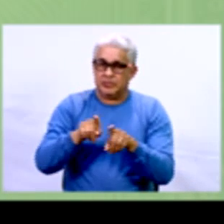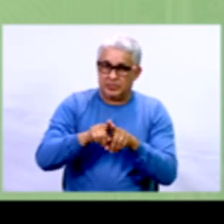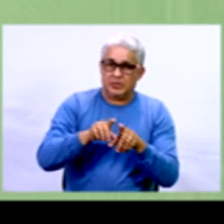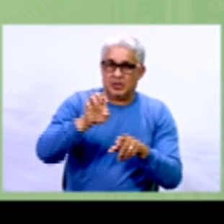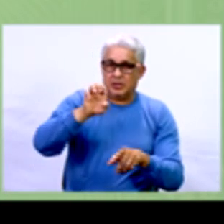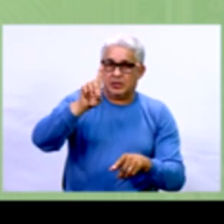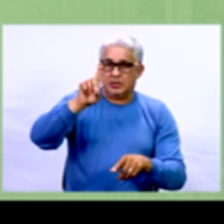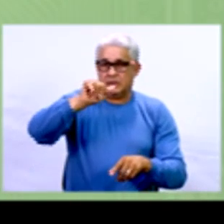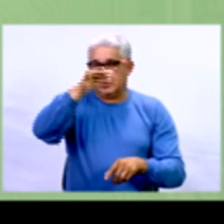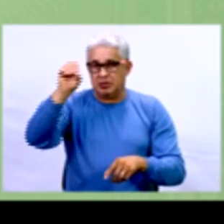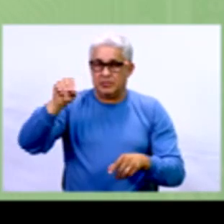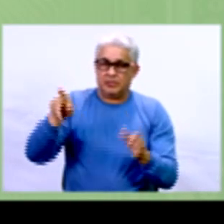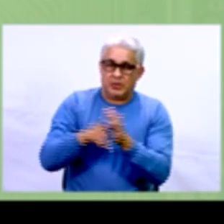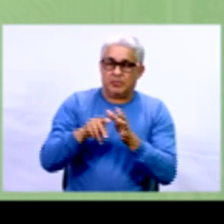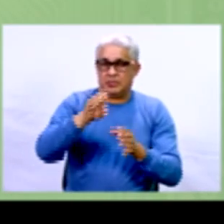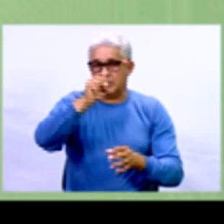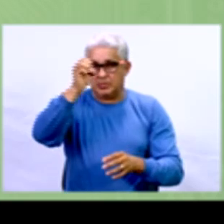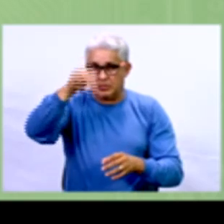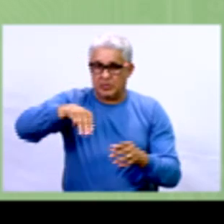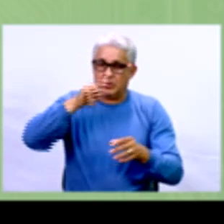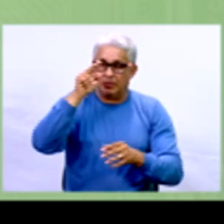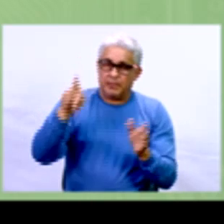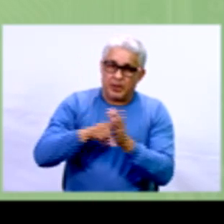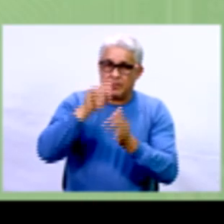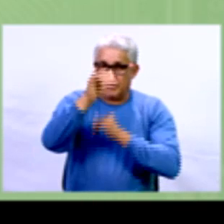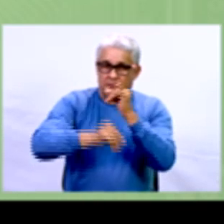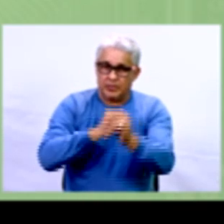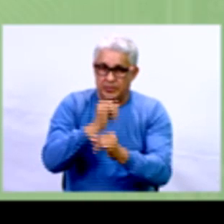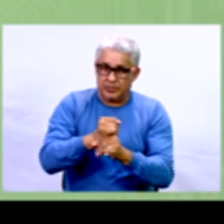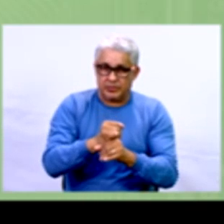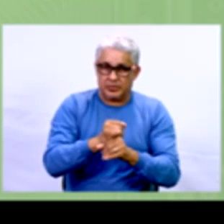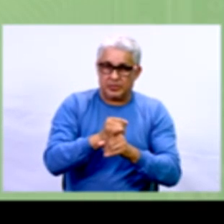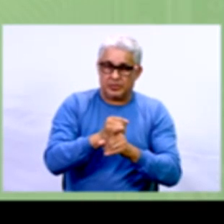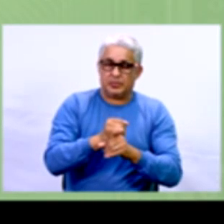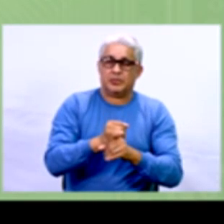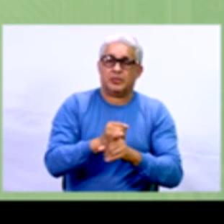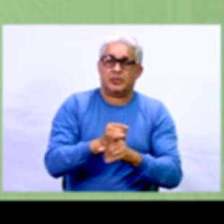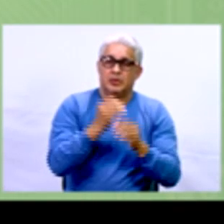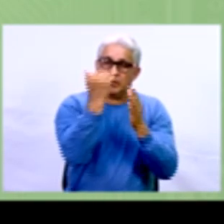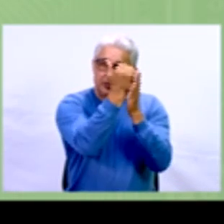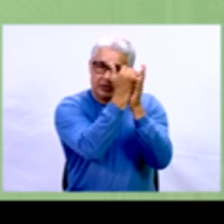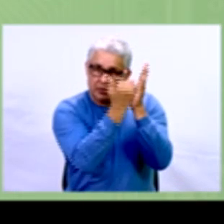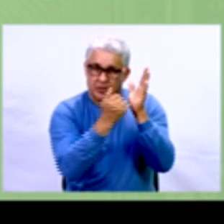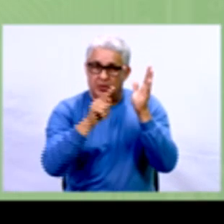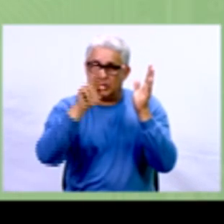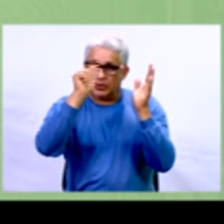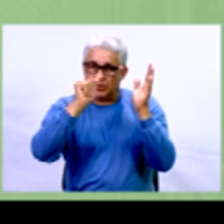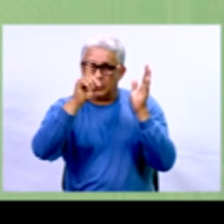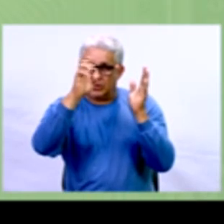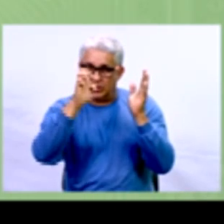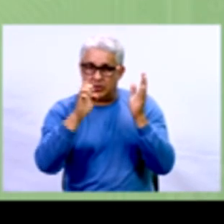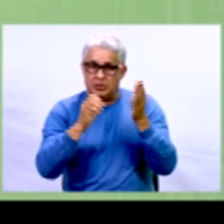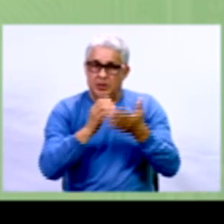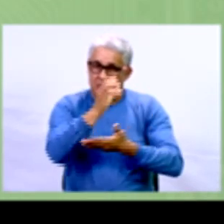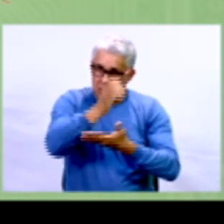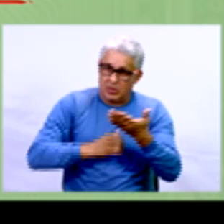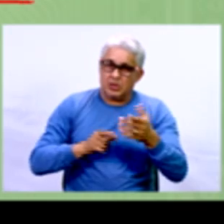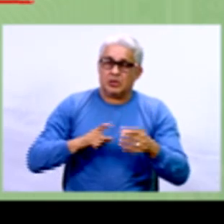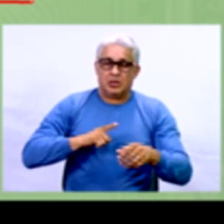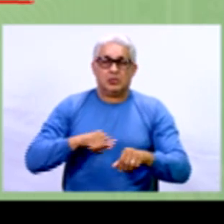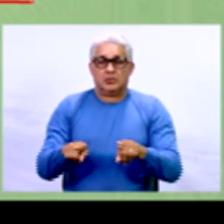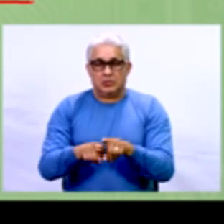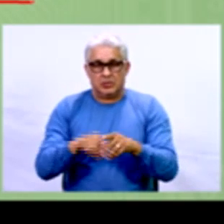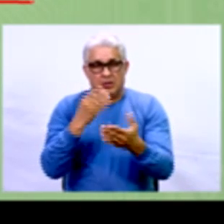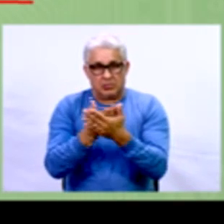internet, constituem a maior parte da grade curricular. Mas há também as aulas teóricas, como